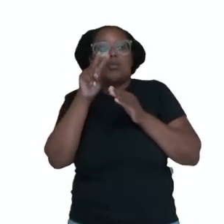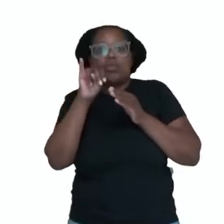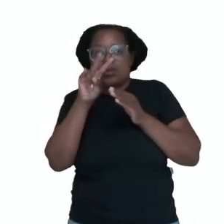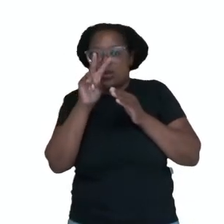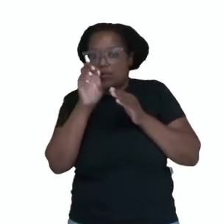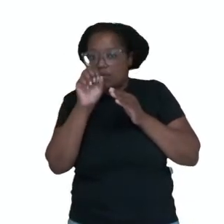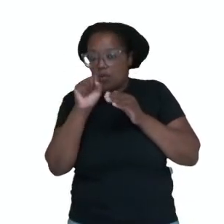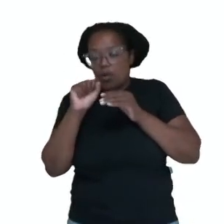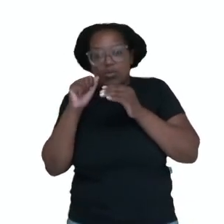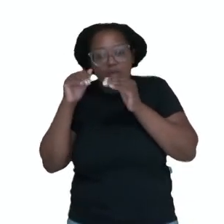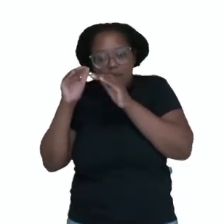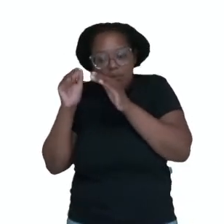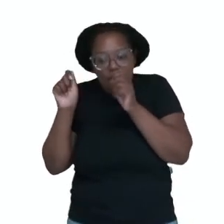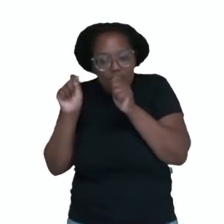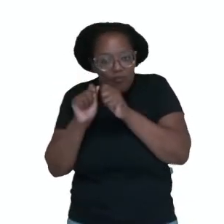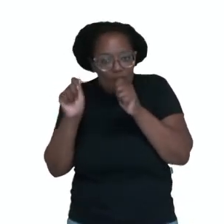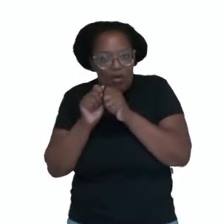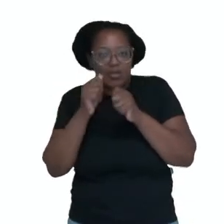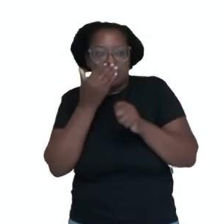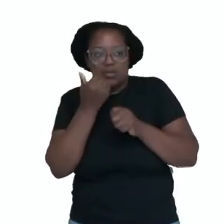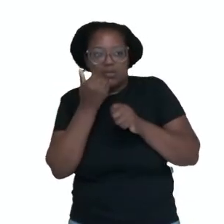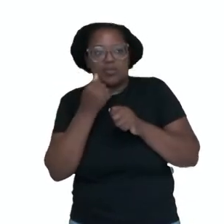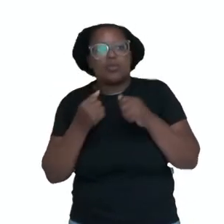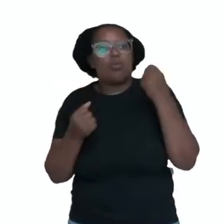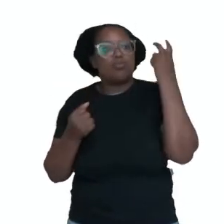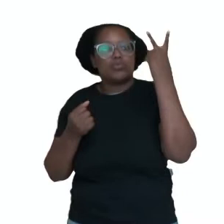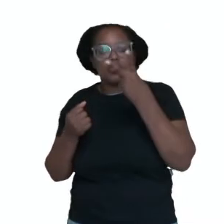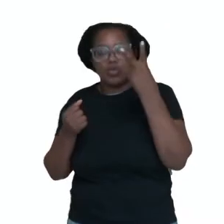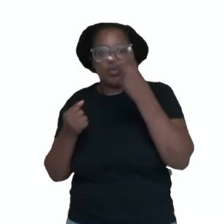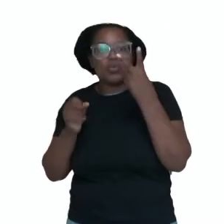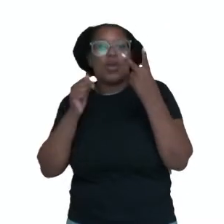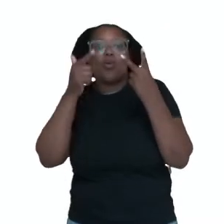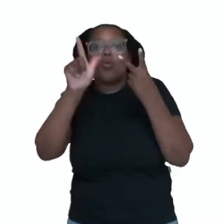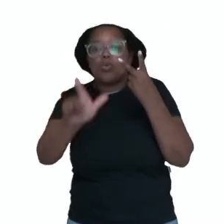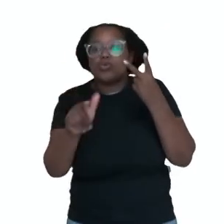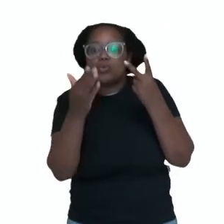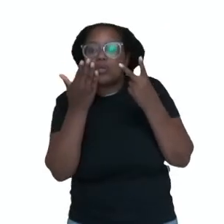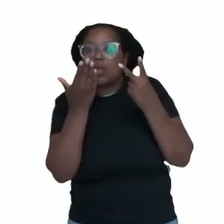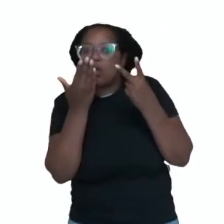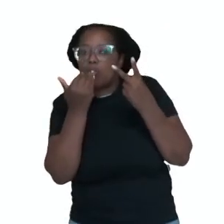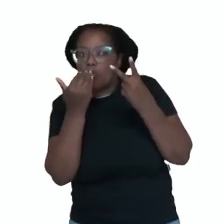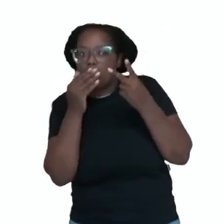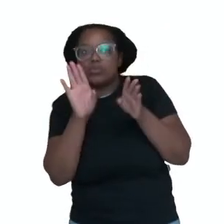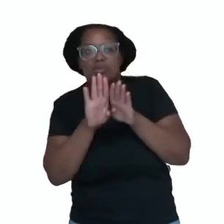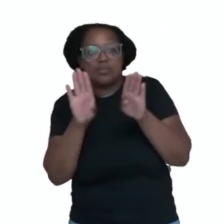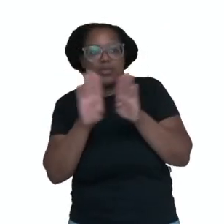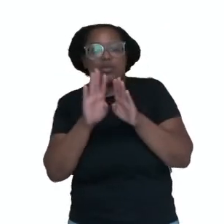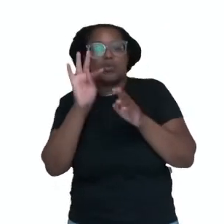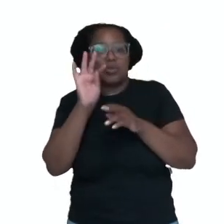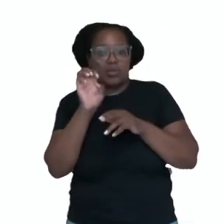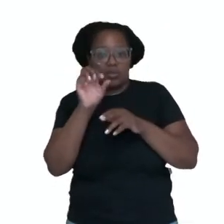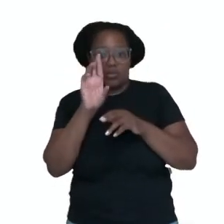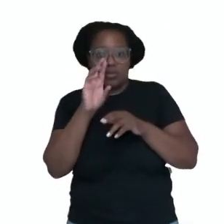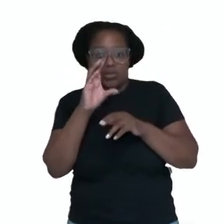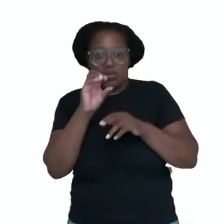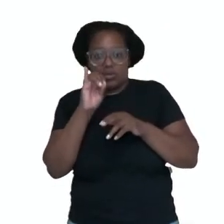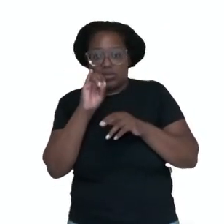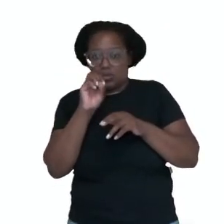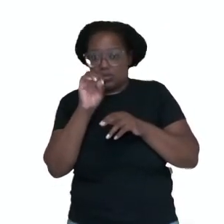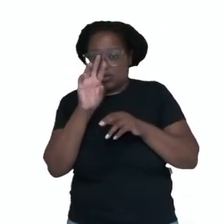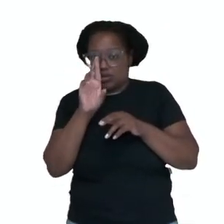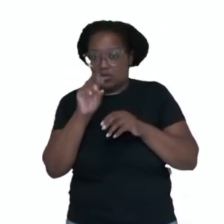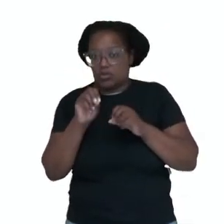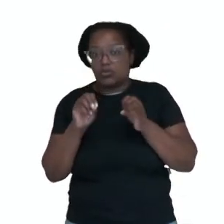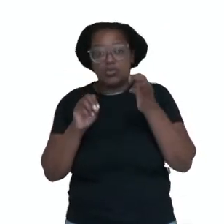produtores, o segundo nível trófico é dos consumidores primários, o terceiro nível trófico é dos